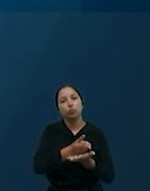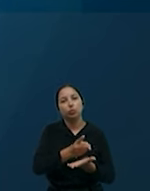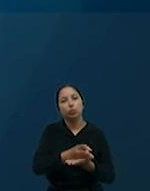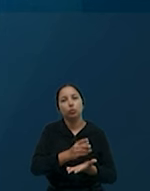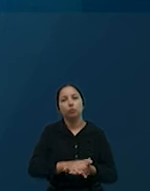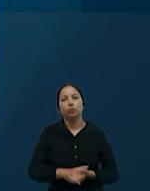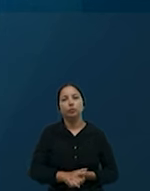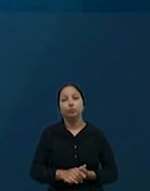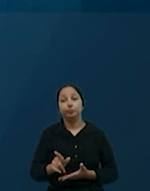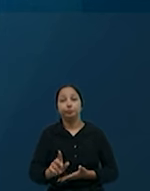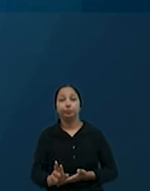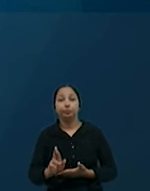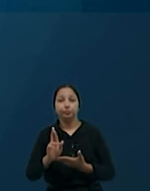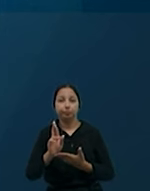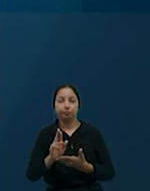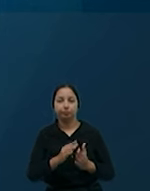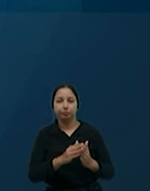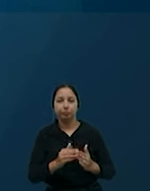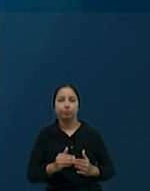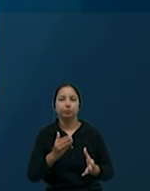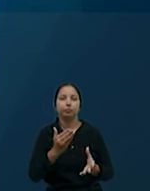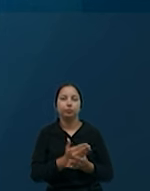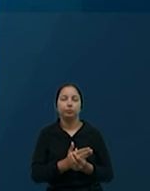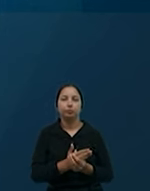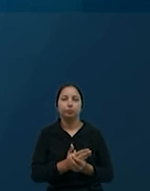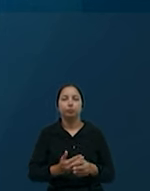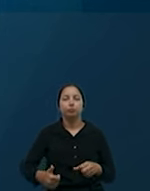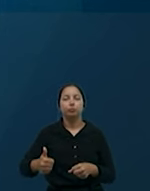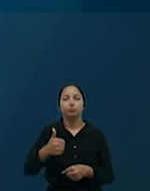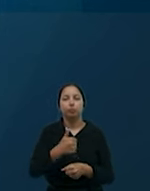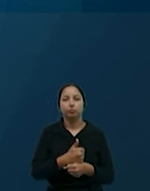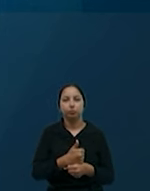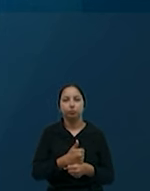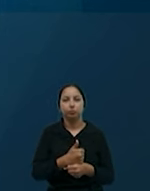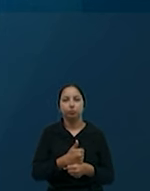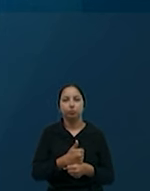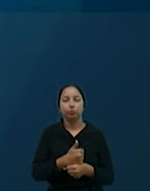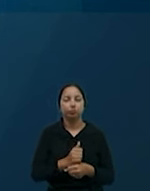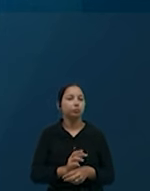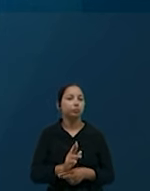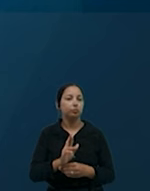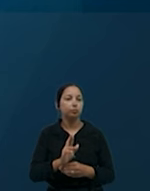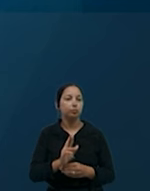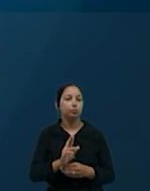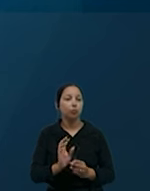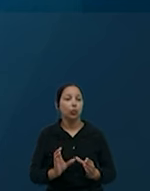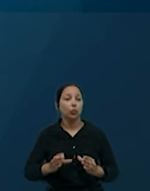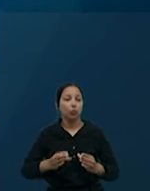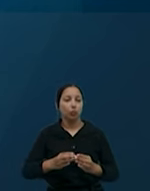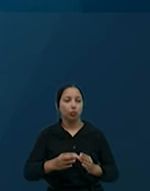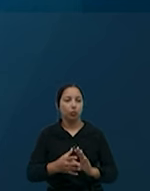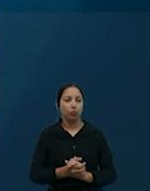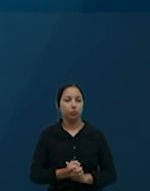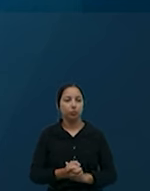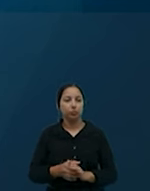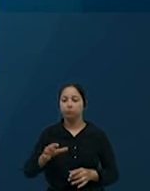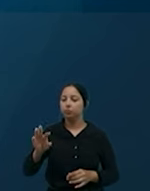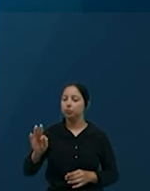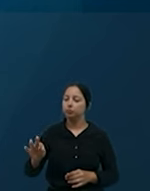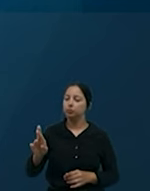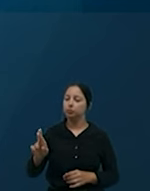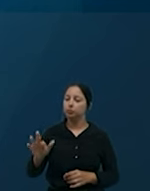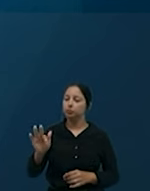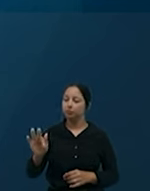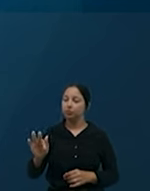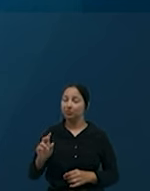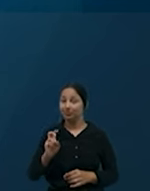execução individual do título executivo coletivo. Considerando que a decisão do TRF 5º está em consonância